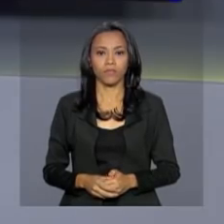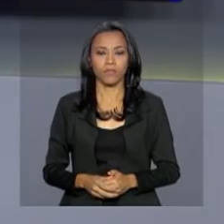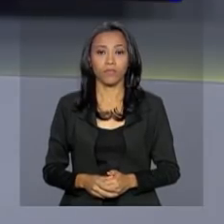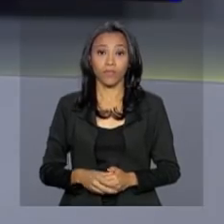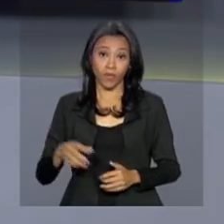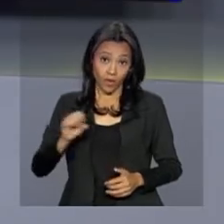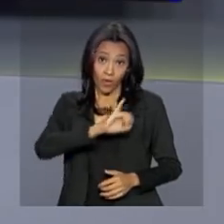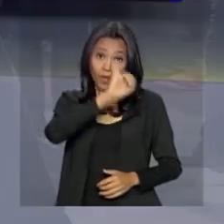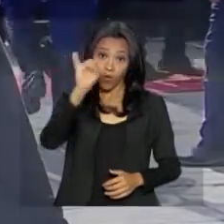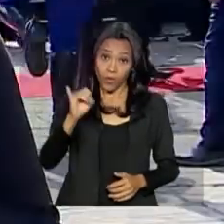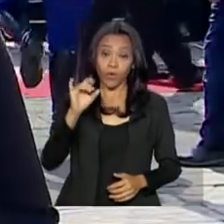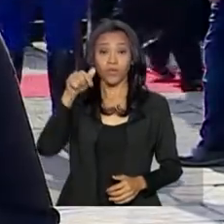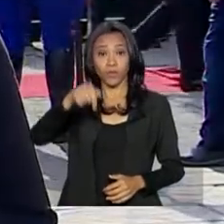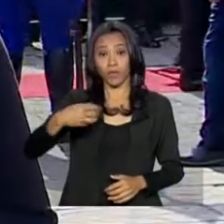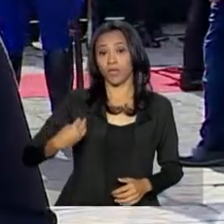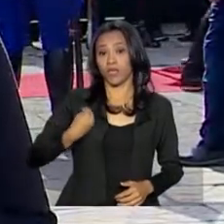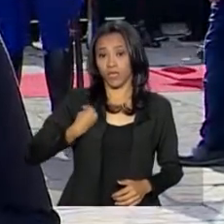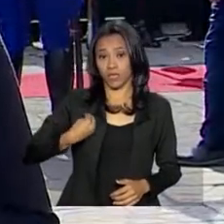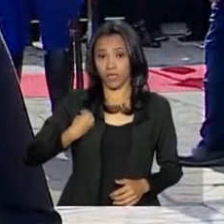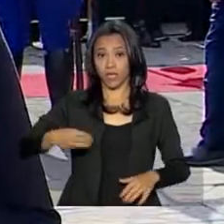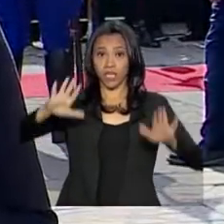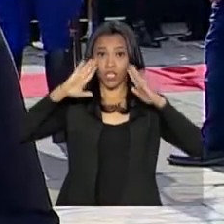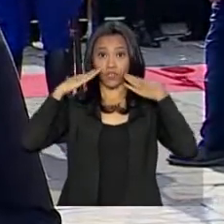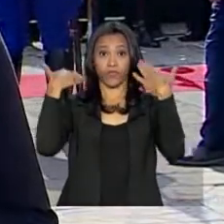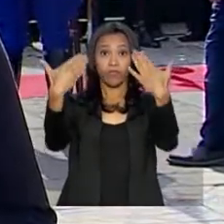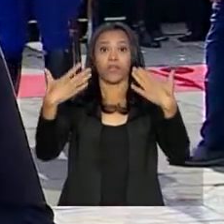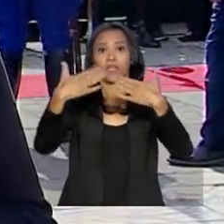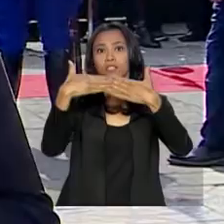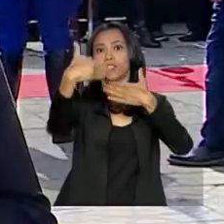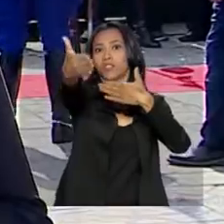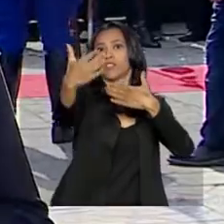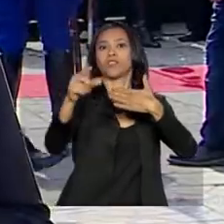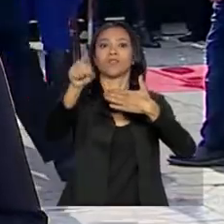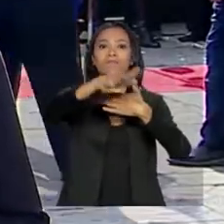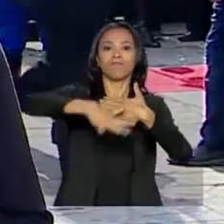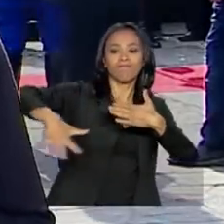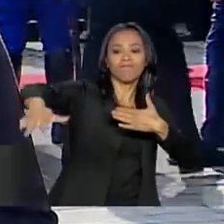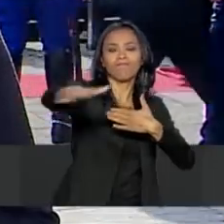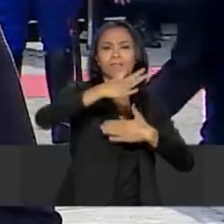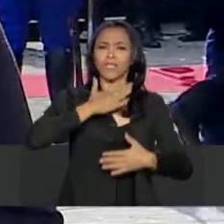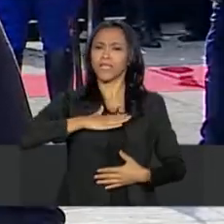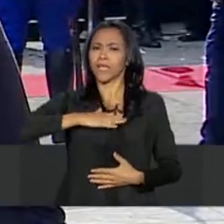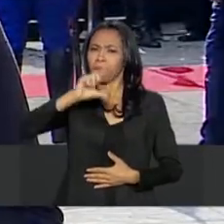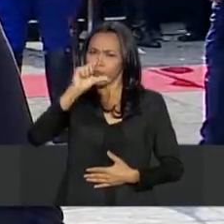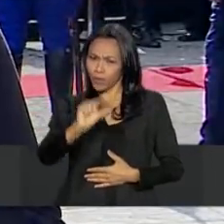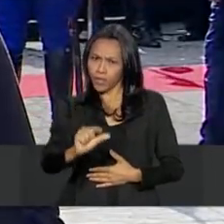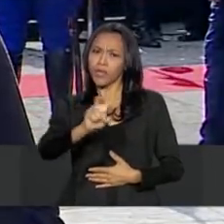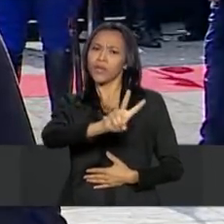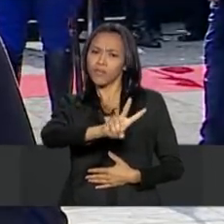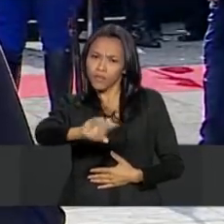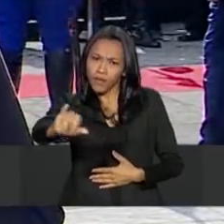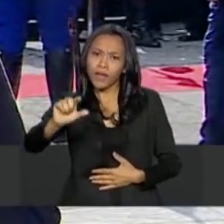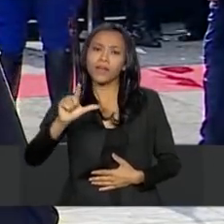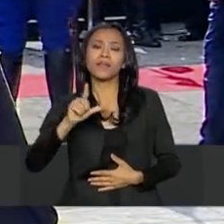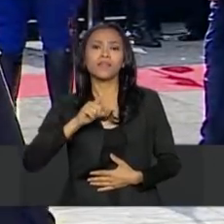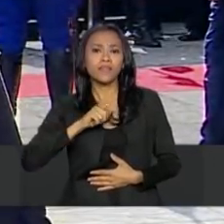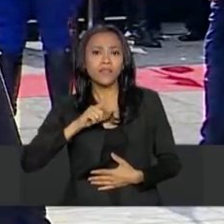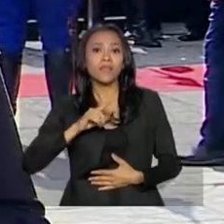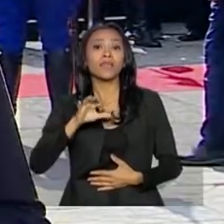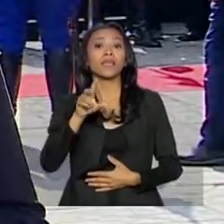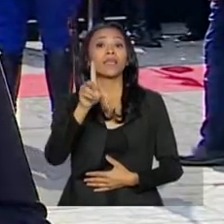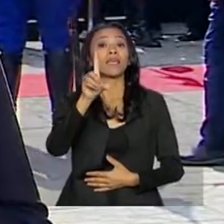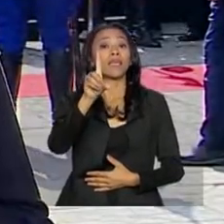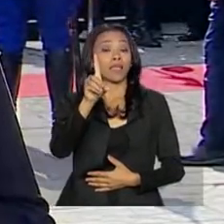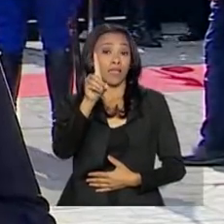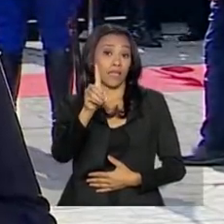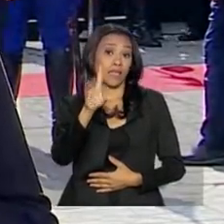olá Renata eu estou aqui em frente à Catedral Metropolitana de Assunção é aqui que daqui a pouquinho vai ter uma solenidade chamada tedu é uma